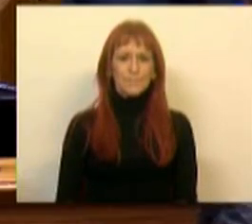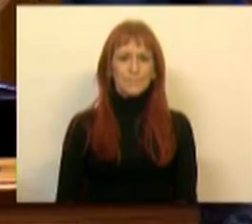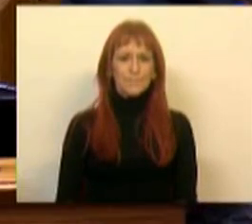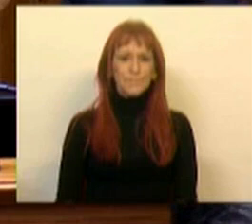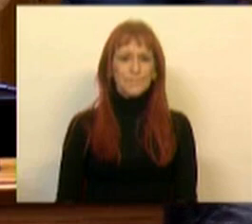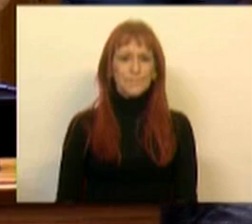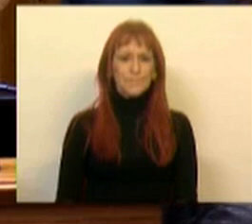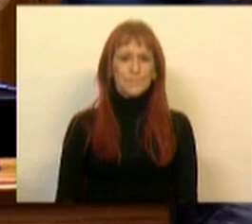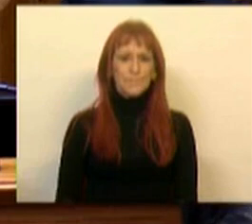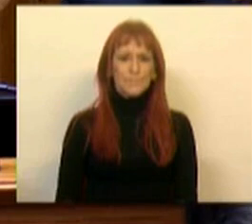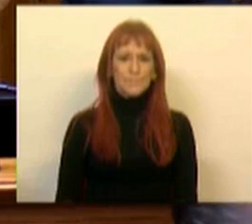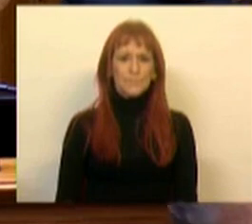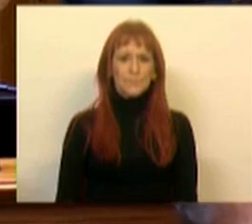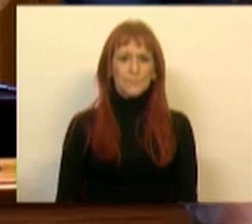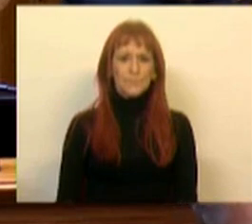Obrigado.